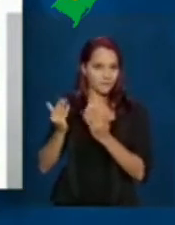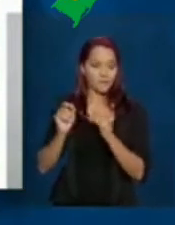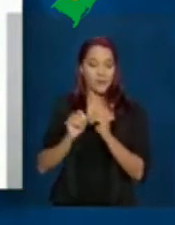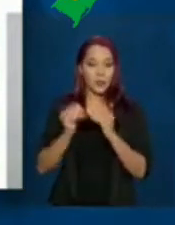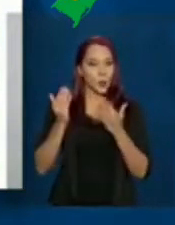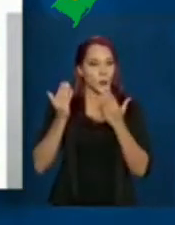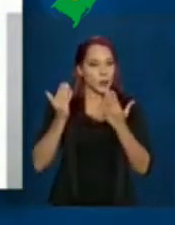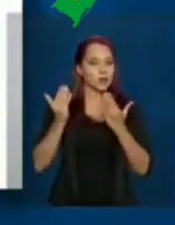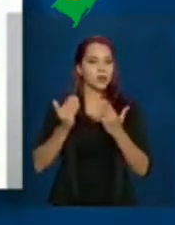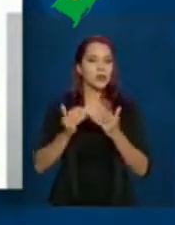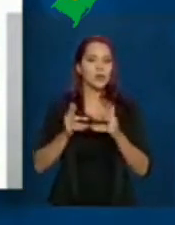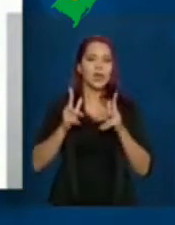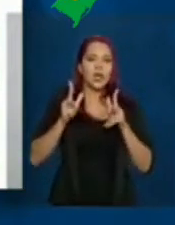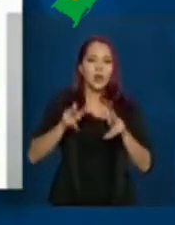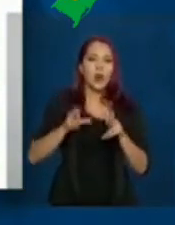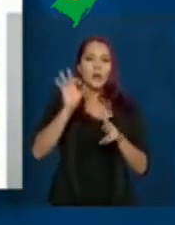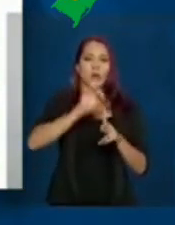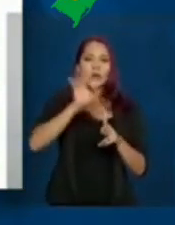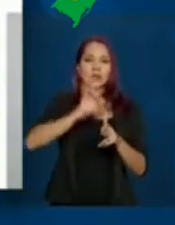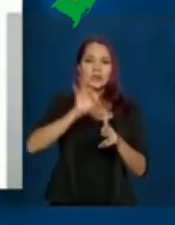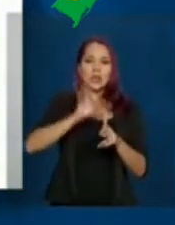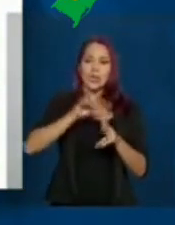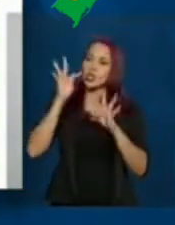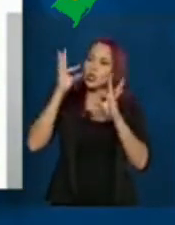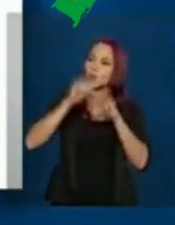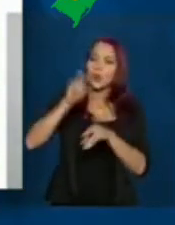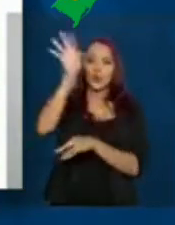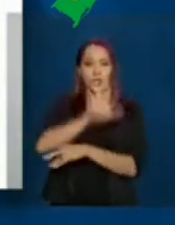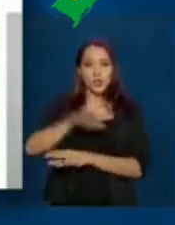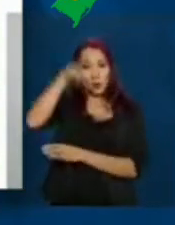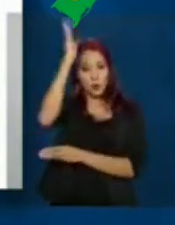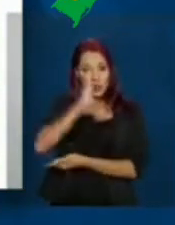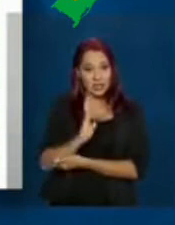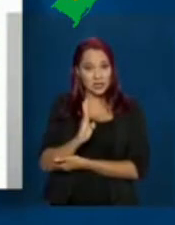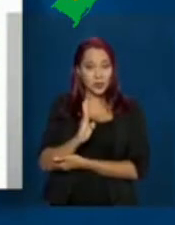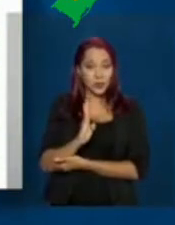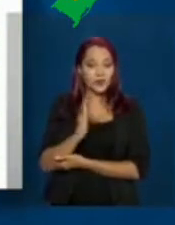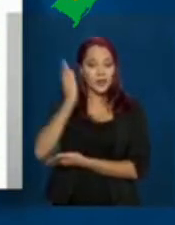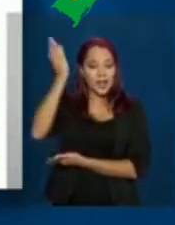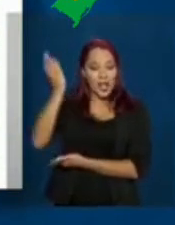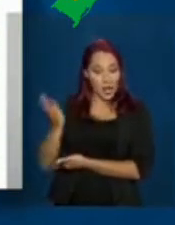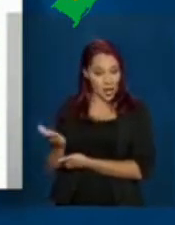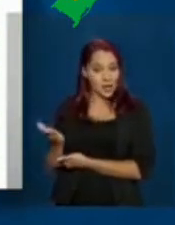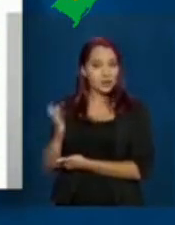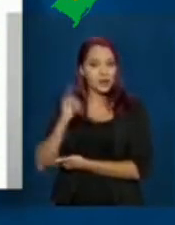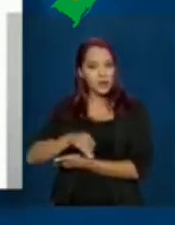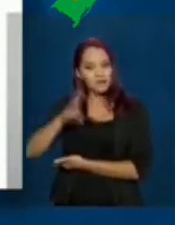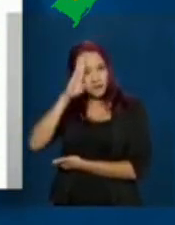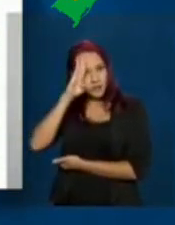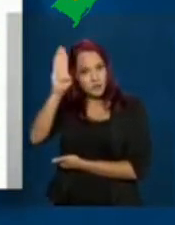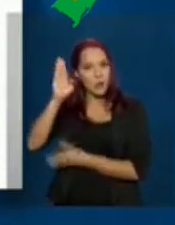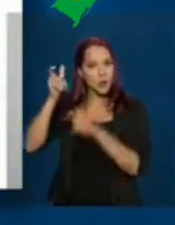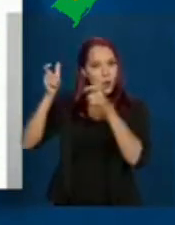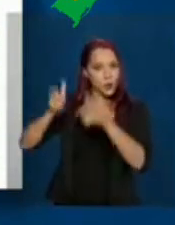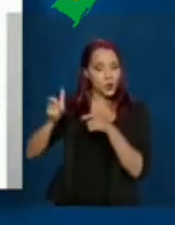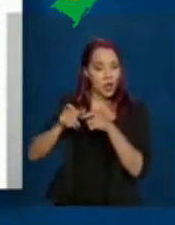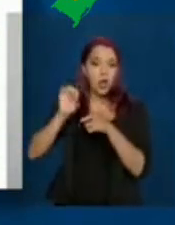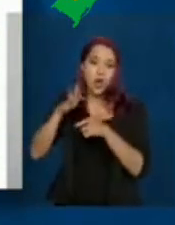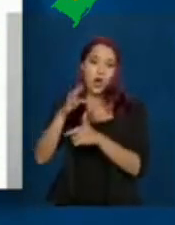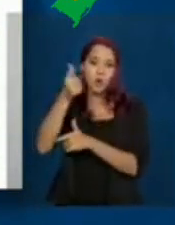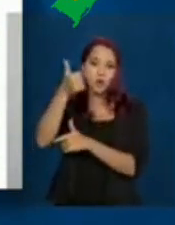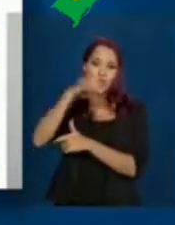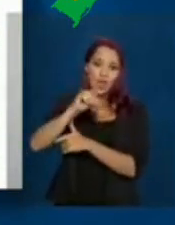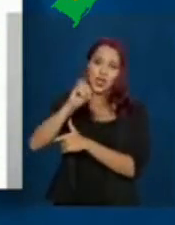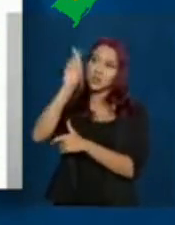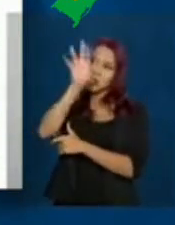o mesmo coeficiente de incidência para todas as regiões do Brasil, temos estes como os principais locais, ou as 10